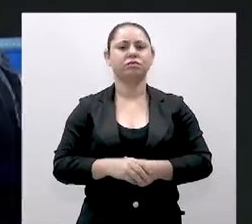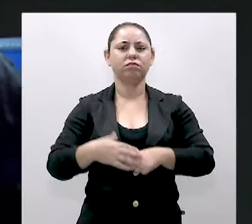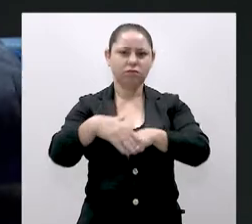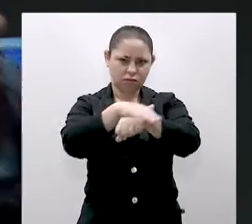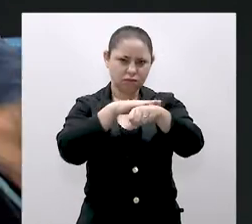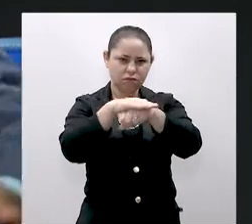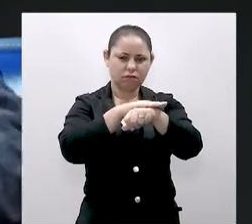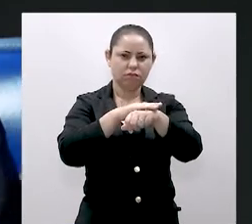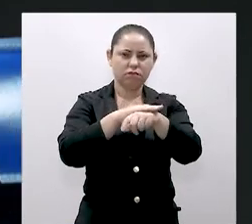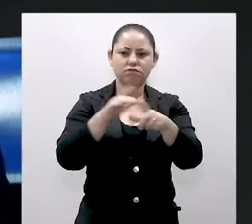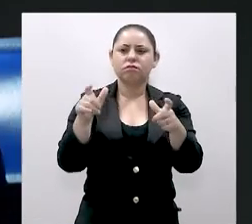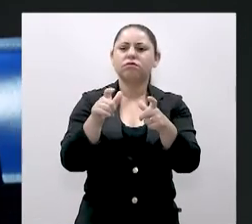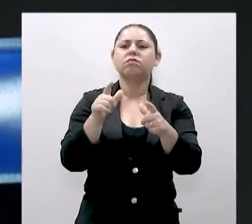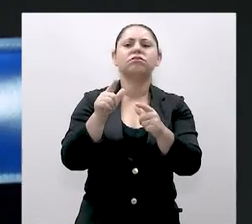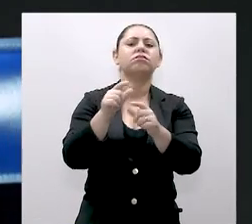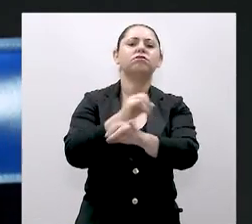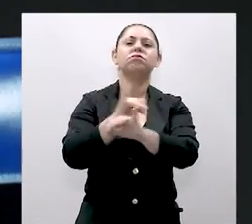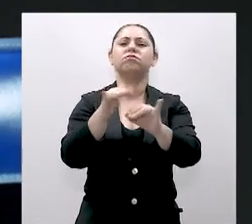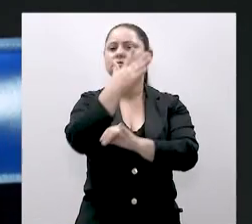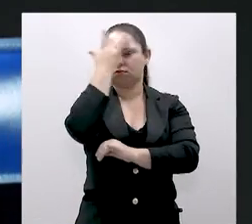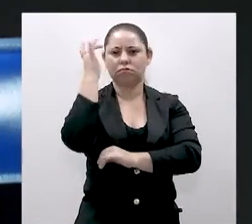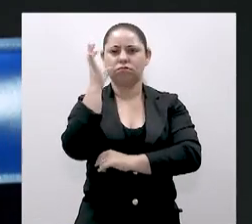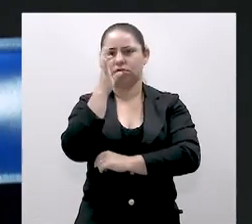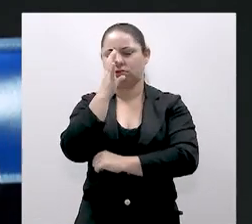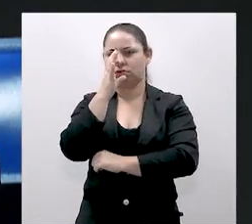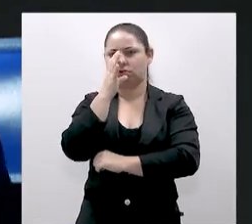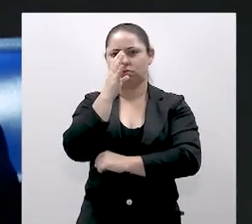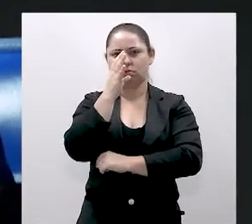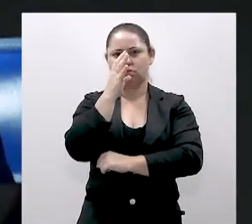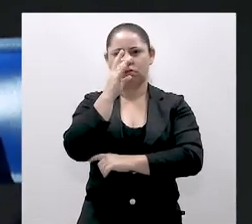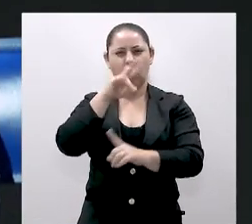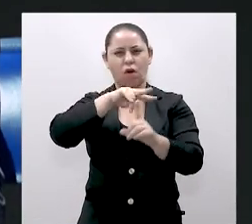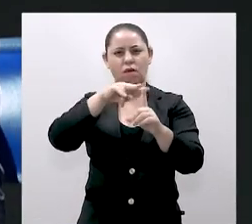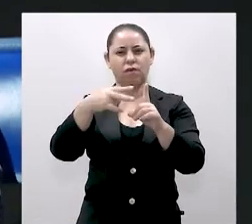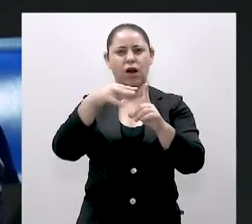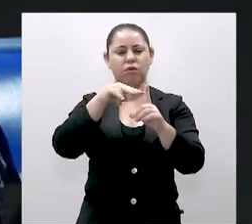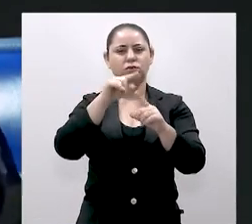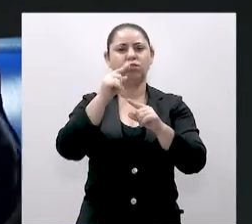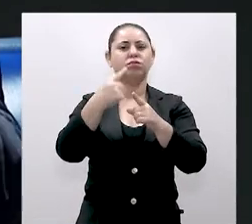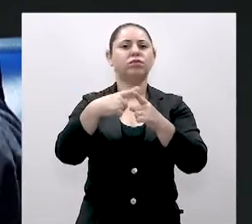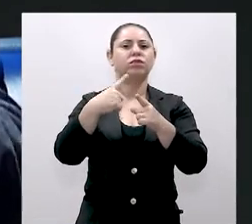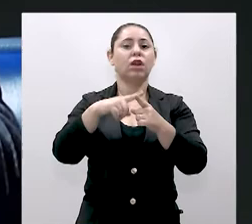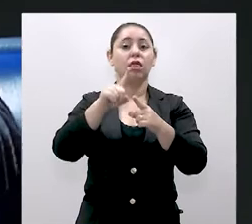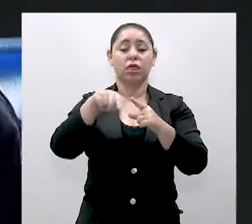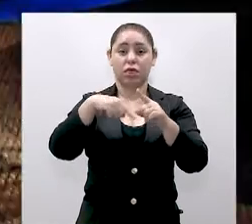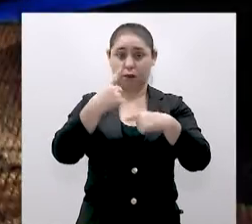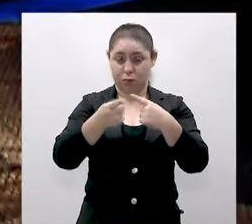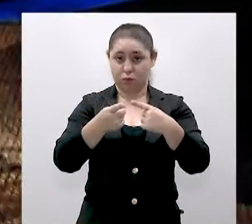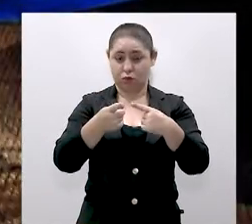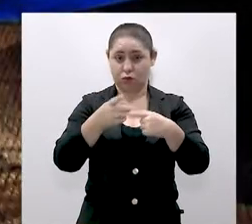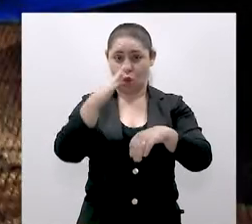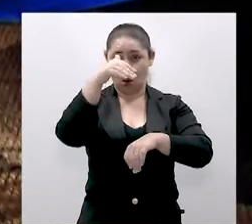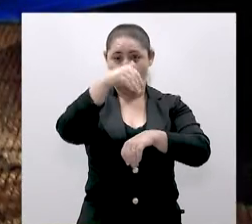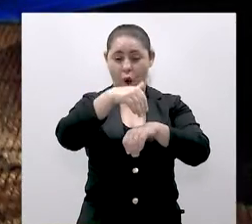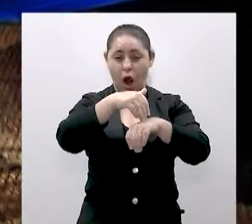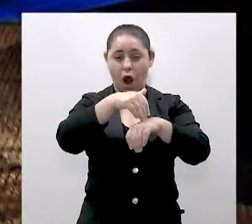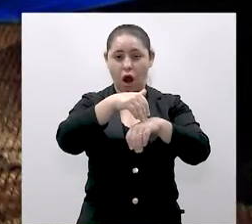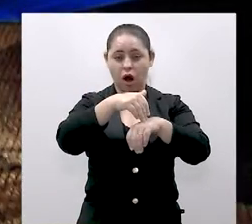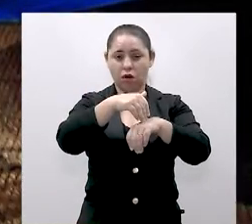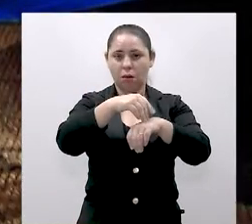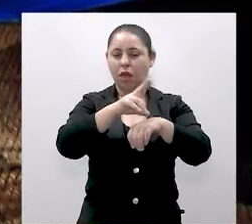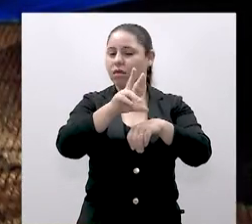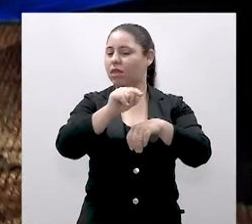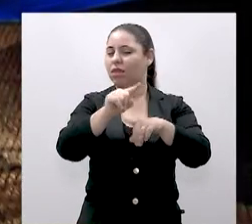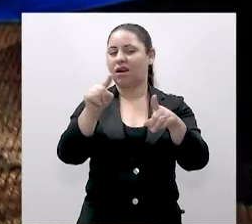isso que que eu Contasse um pouco para os nossos telespectadores o seu ponto de vista até porque depois o seu foi absolvido tudo mas